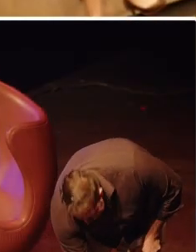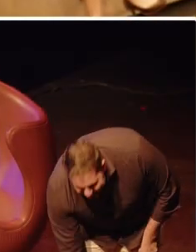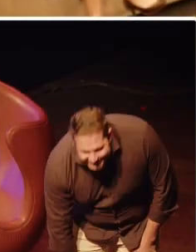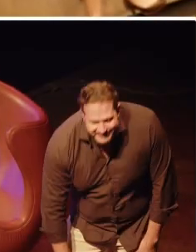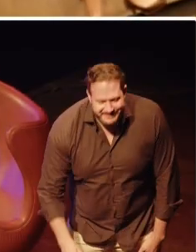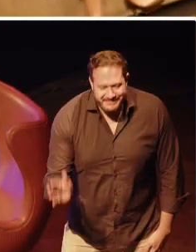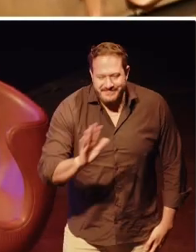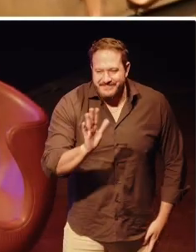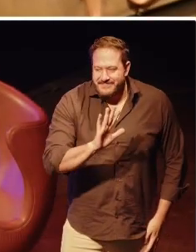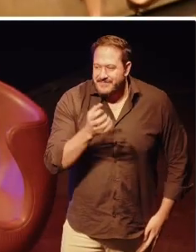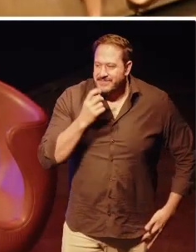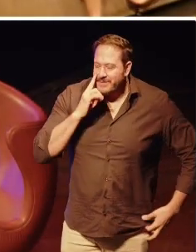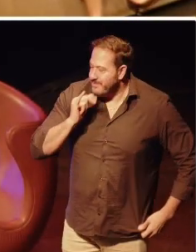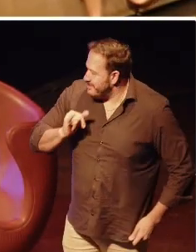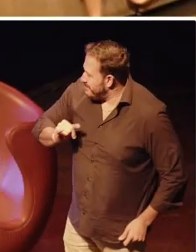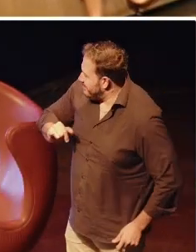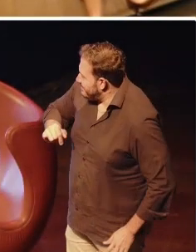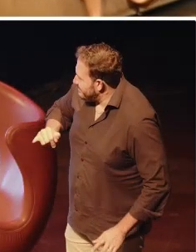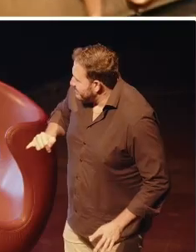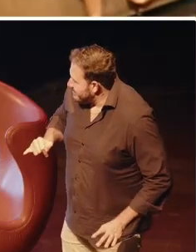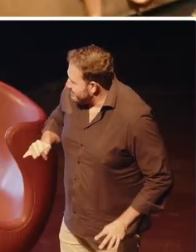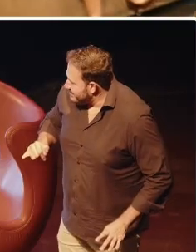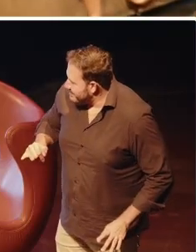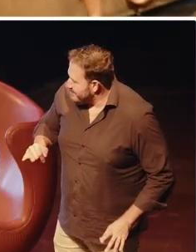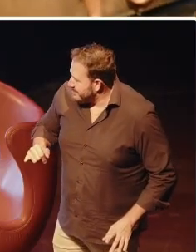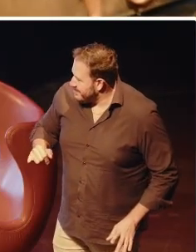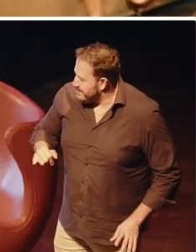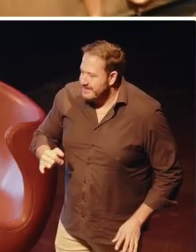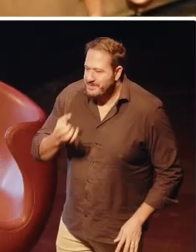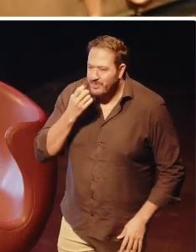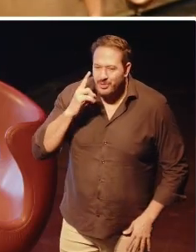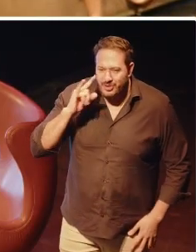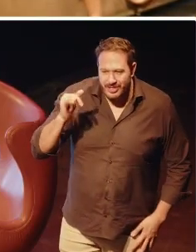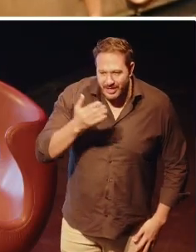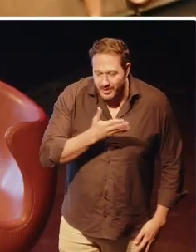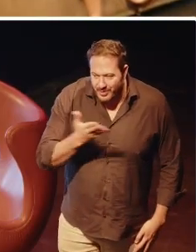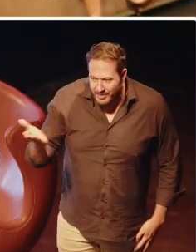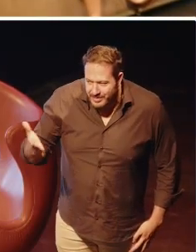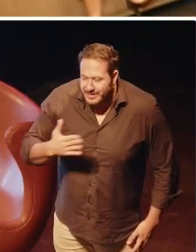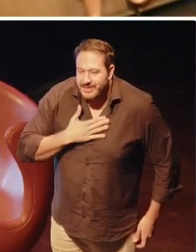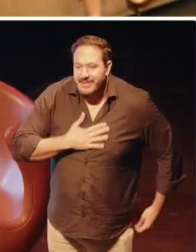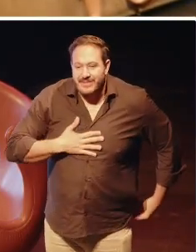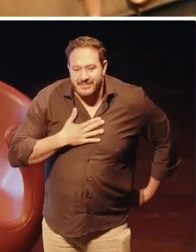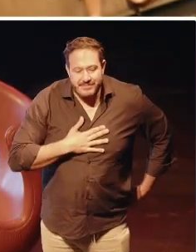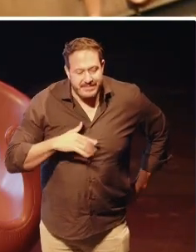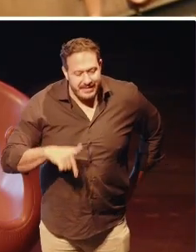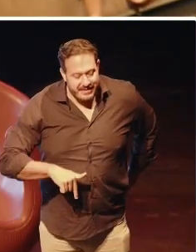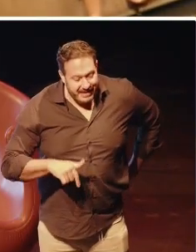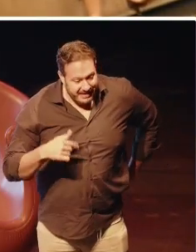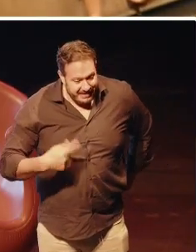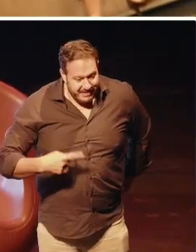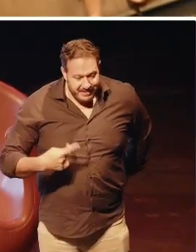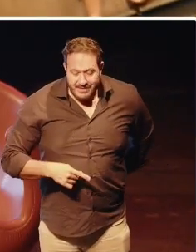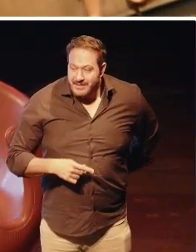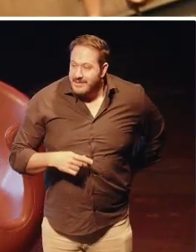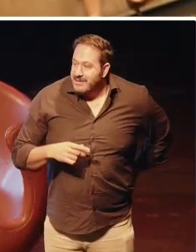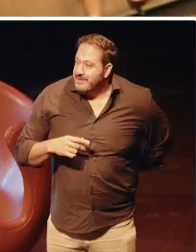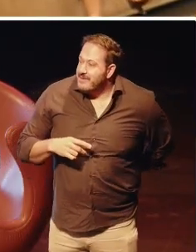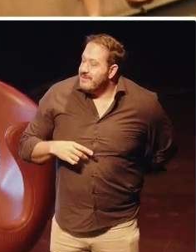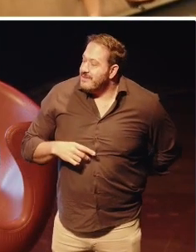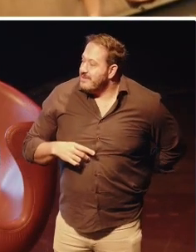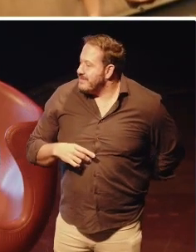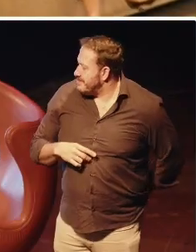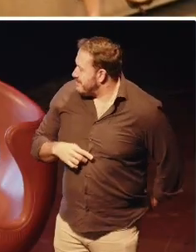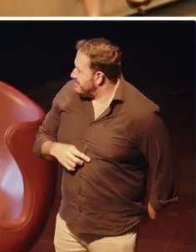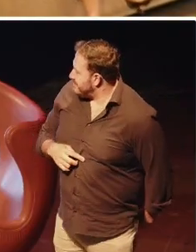Eu agradeço O mais uma vez passadorzinho. o convite. O passador sou eu. É um prazer estar aqui. Eu acho que